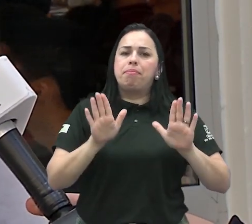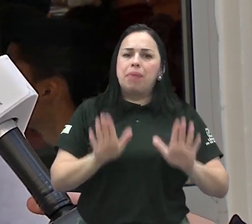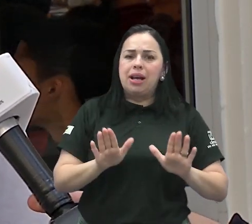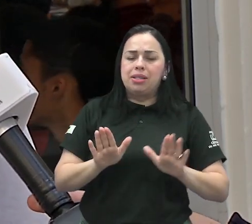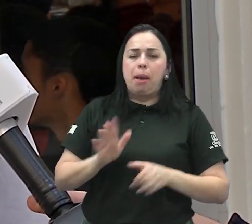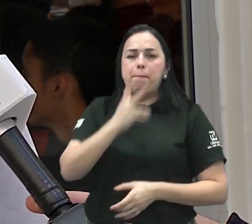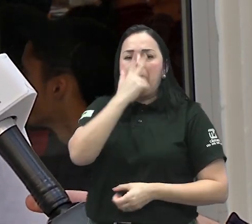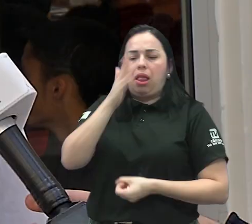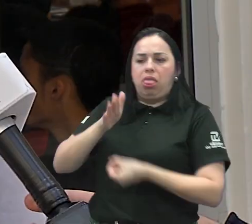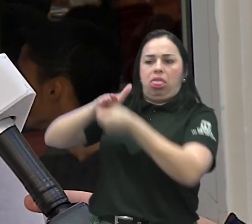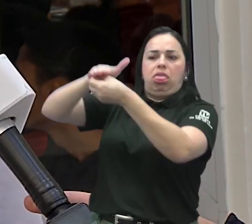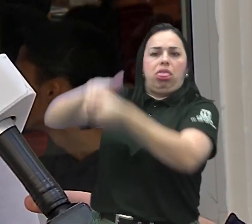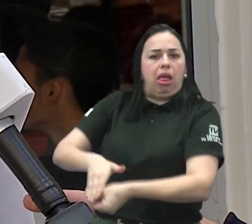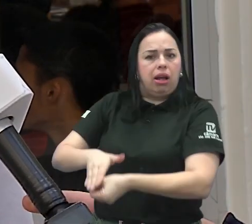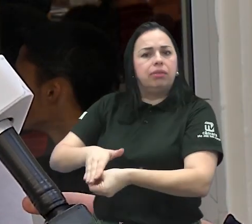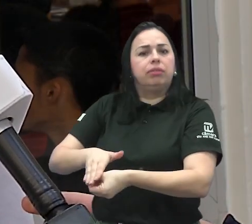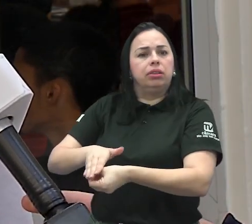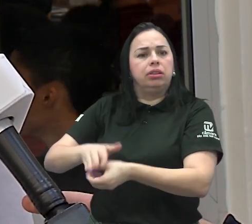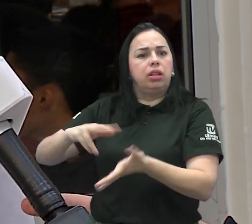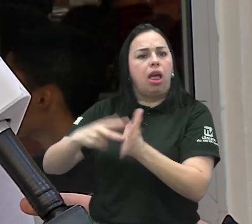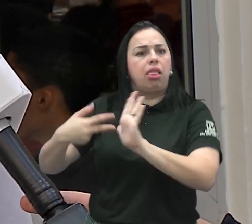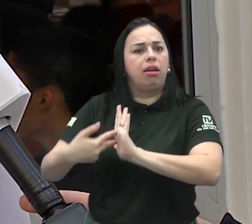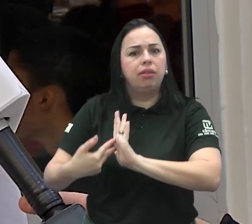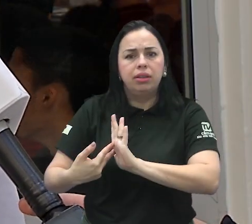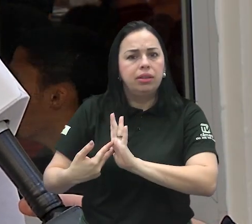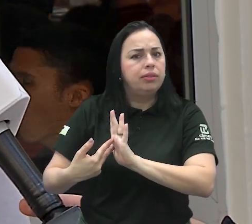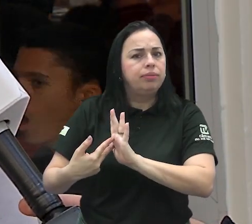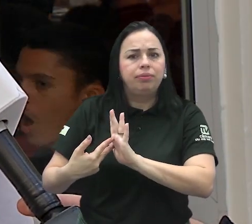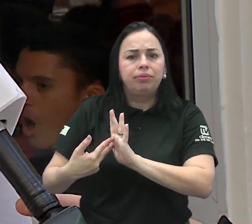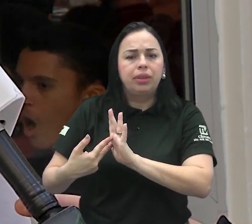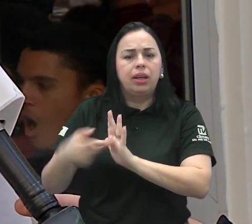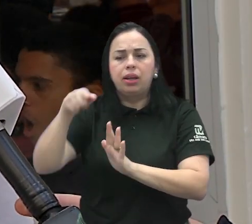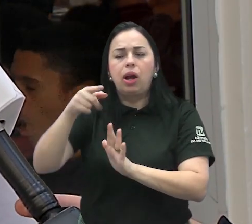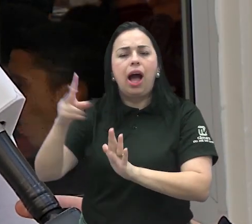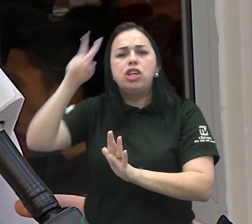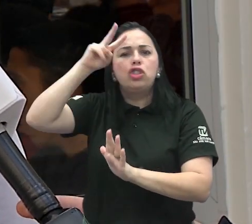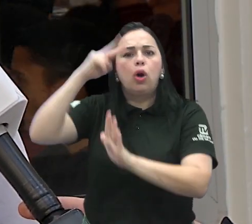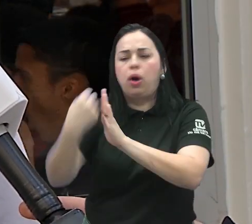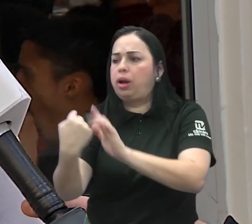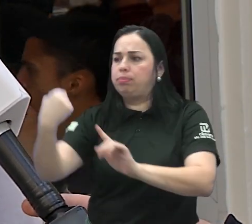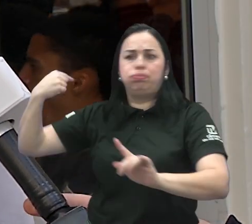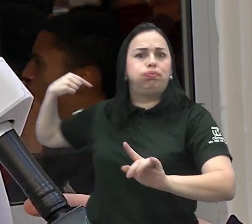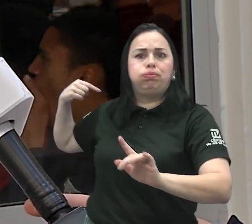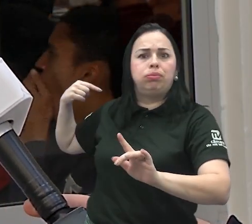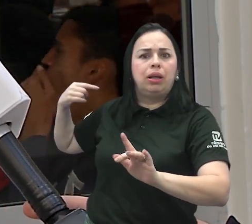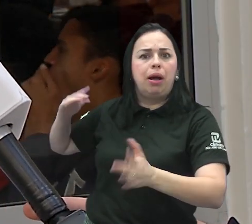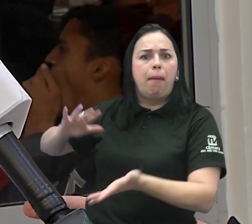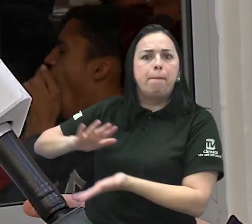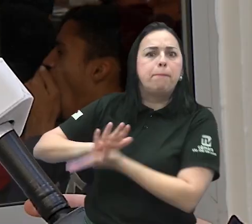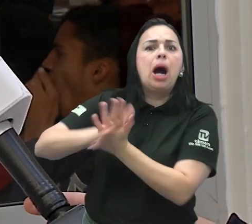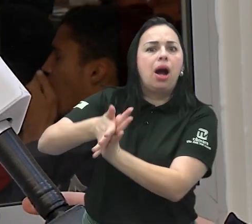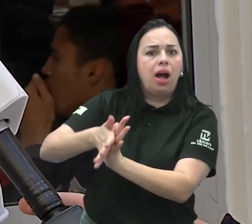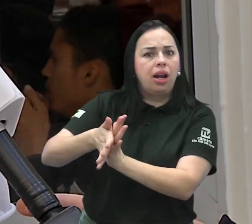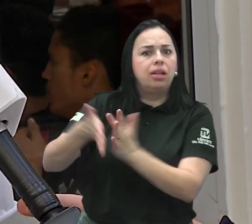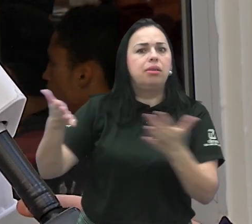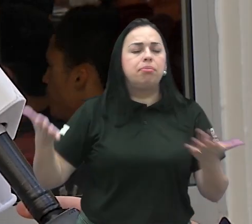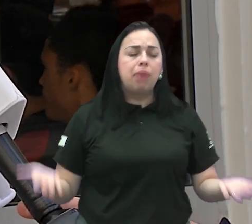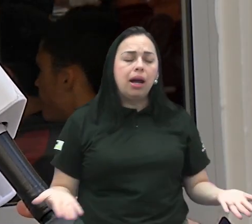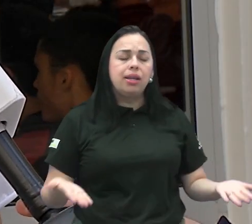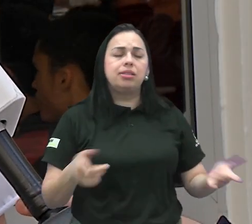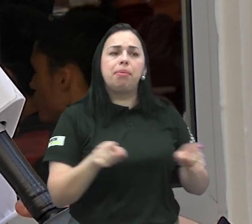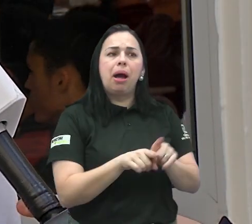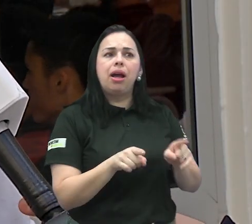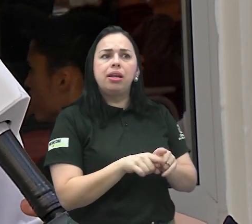querendo ou não, quando você apaga a história de uma pessoa negra, você também apaga os passados de pessoas que são brancas,